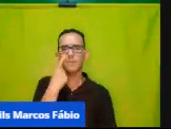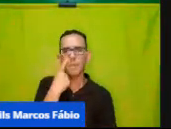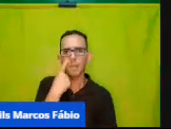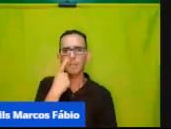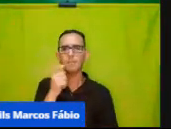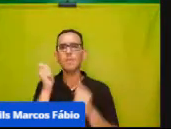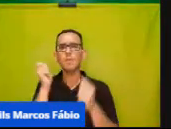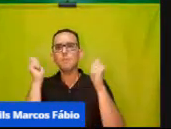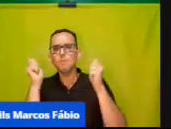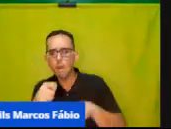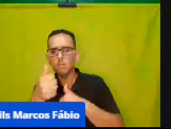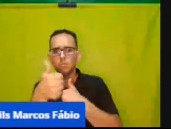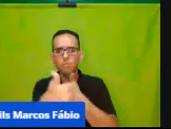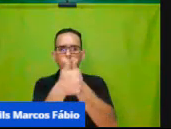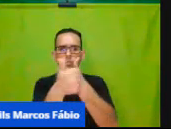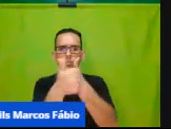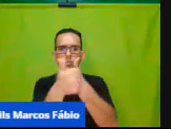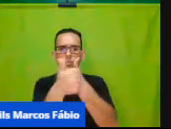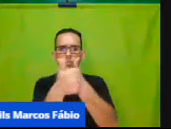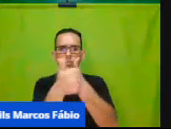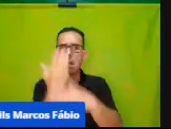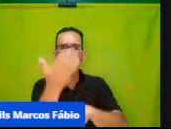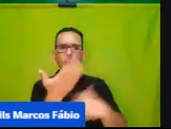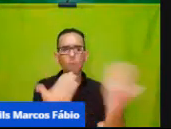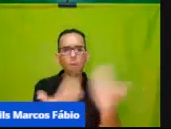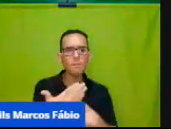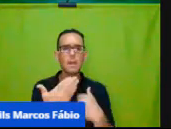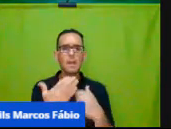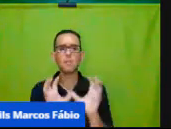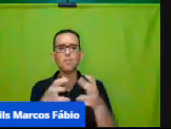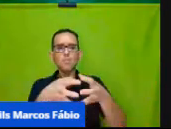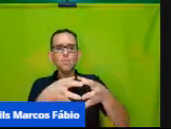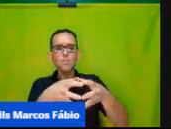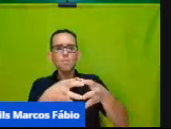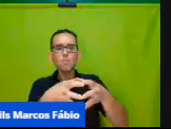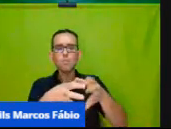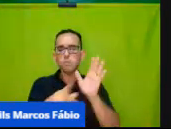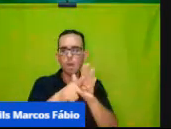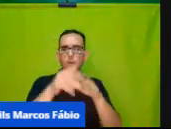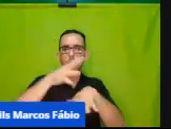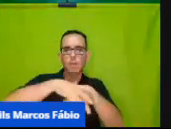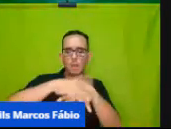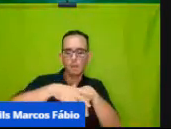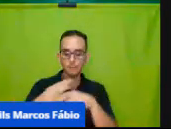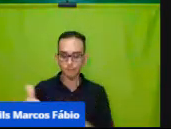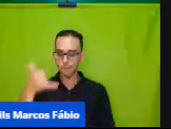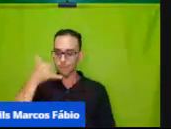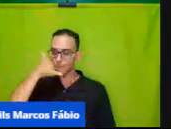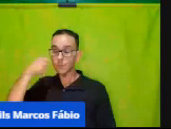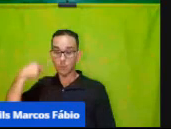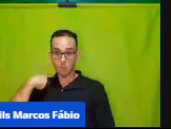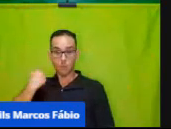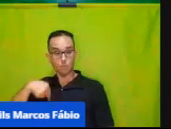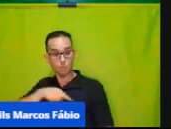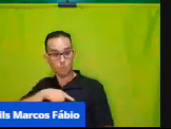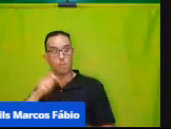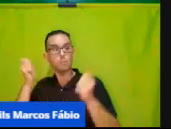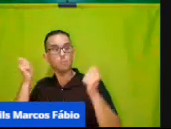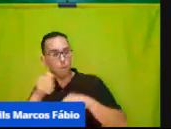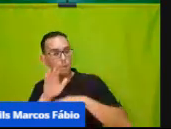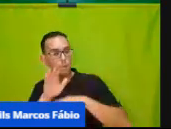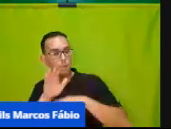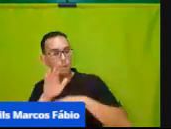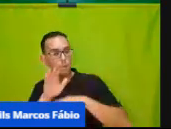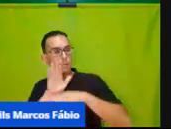formar grupo de professores, podem conversar com a equipe técnica da escola, entre em contato com a gente, que a gente pode, com certeza, estar